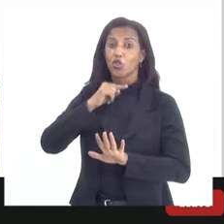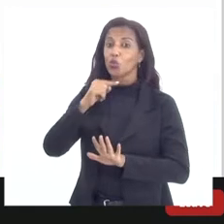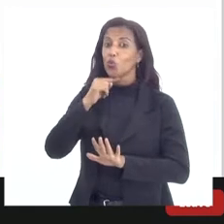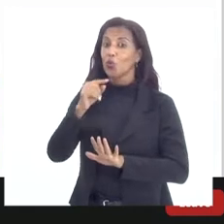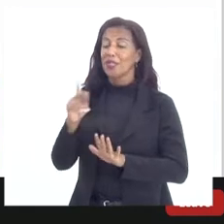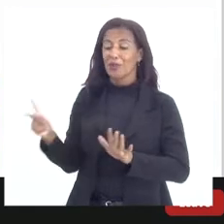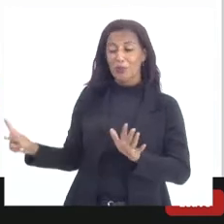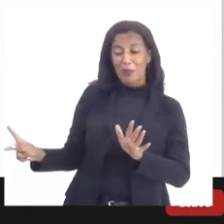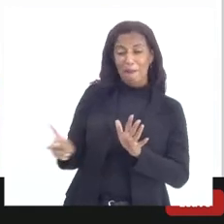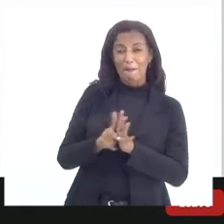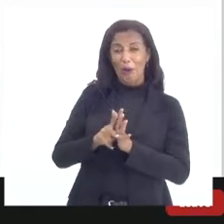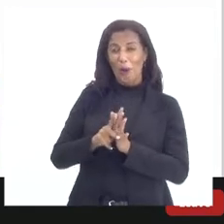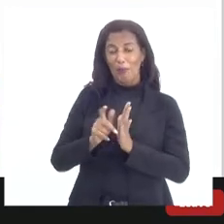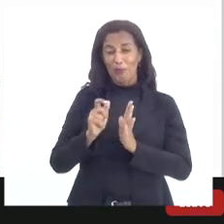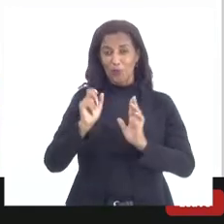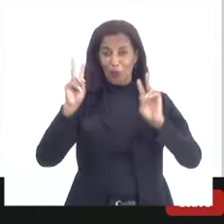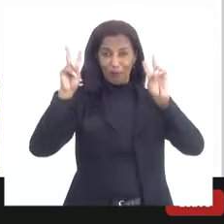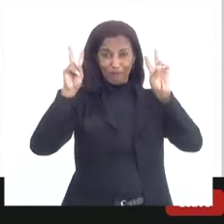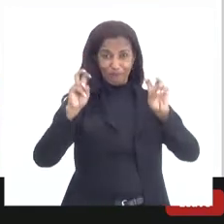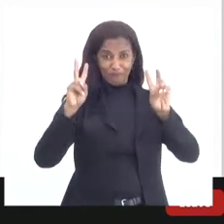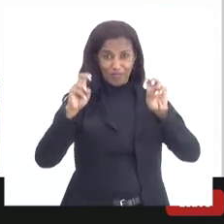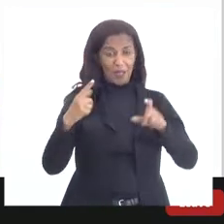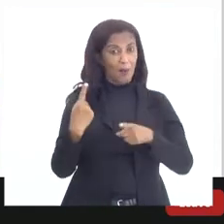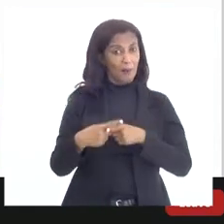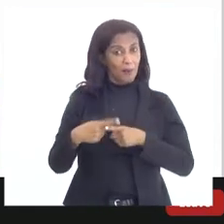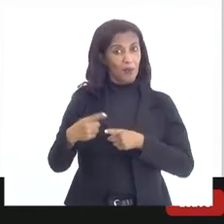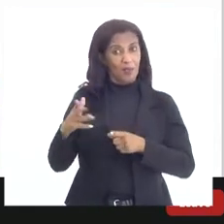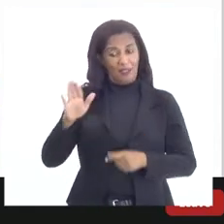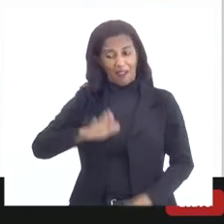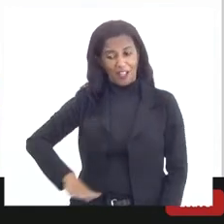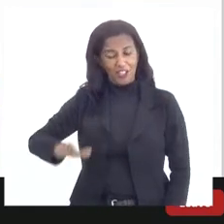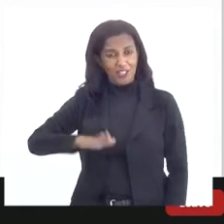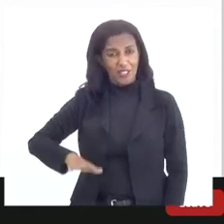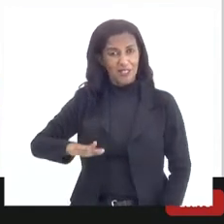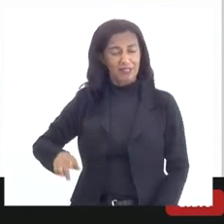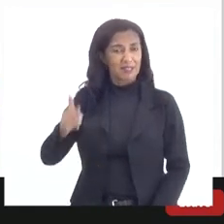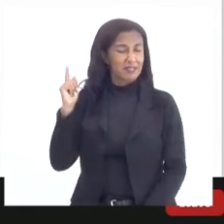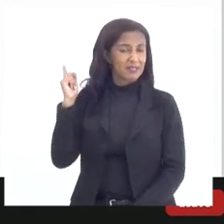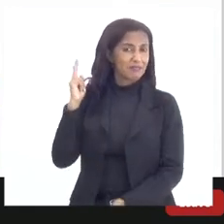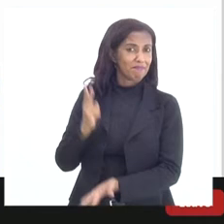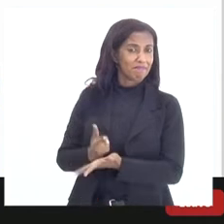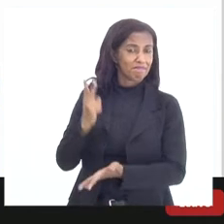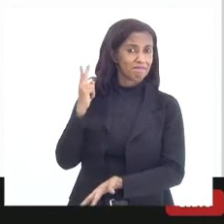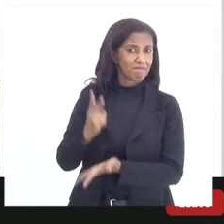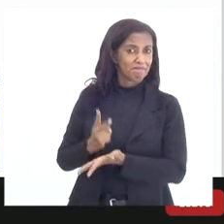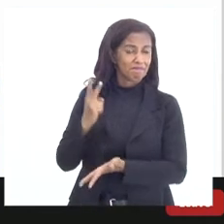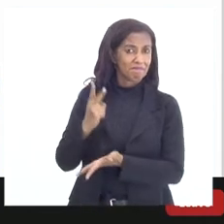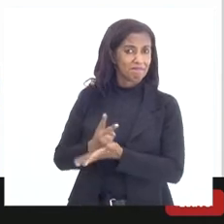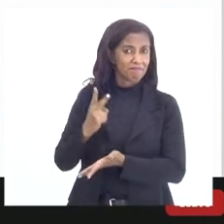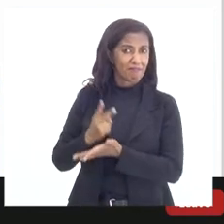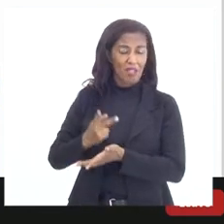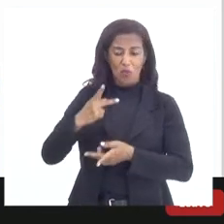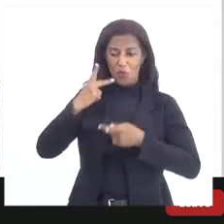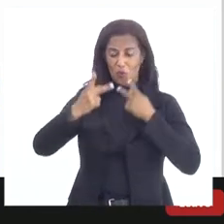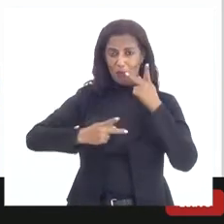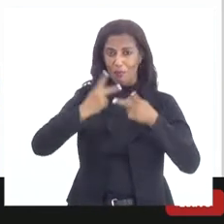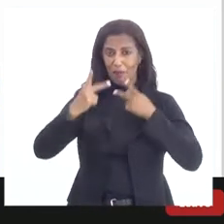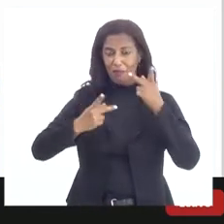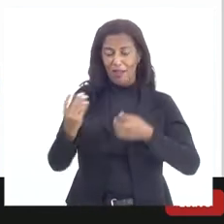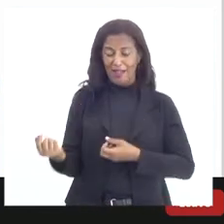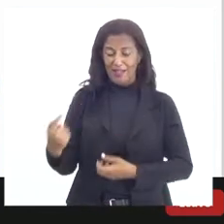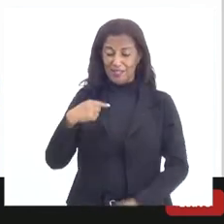só isso. Por quê? Porque as crianças de terreiro sinalizavam o tempo inteiro uma fala que, para a gente da